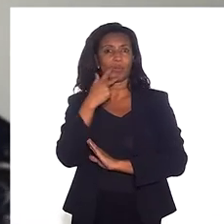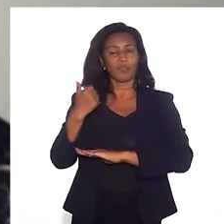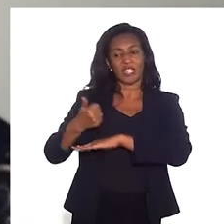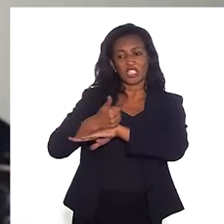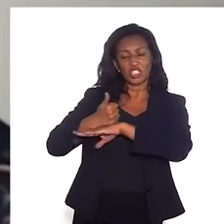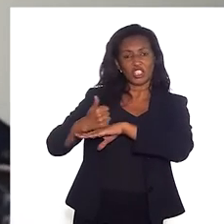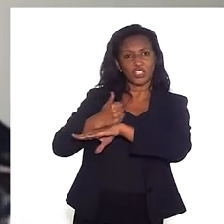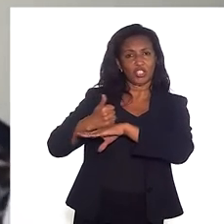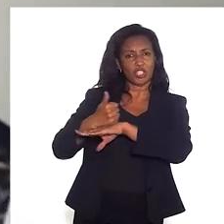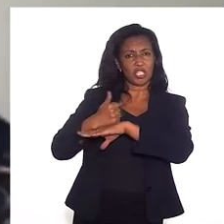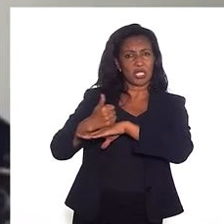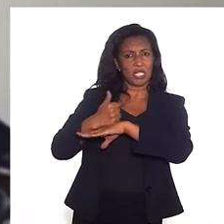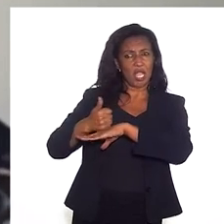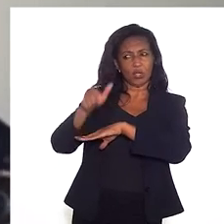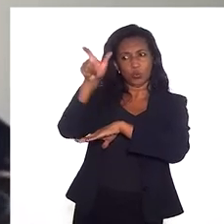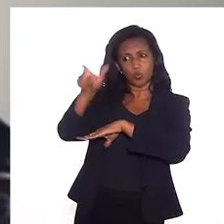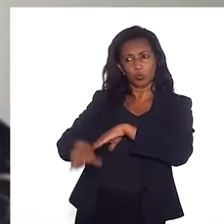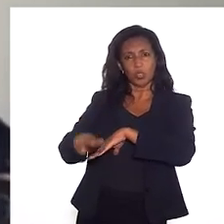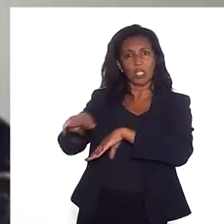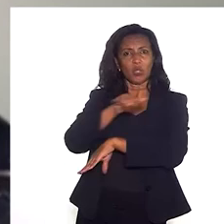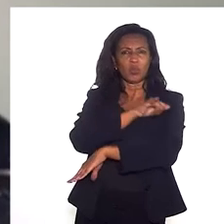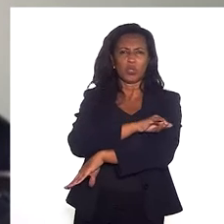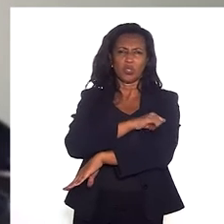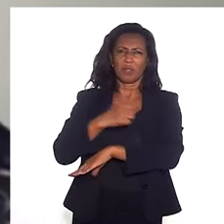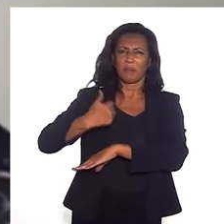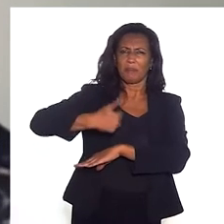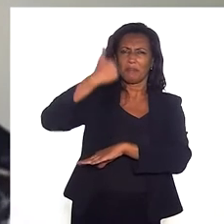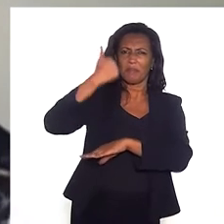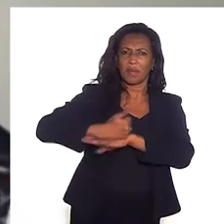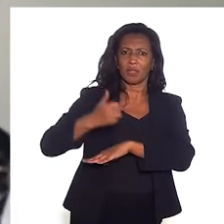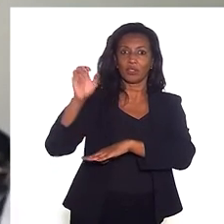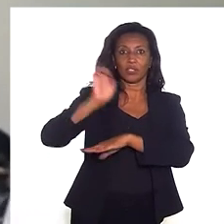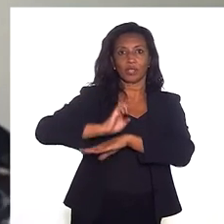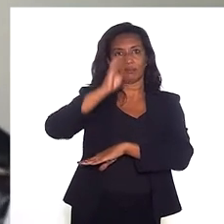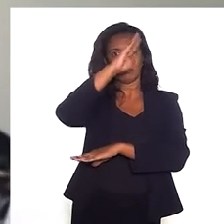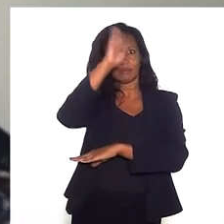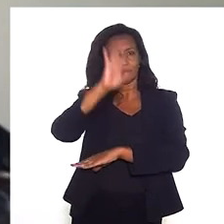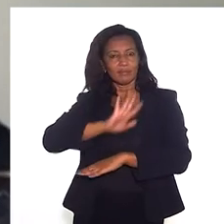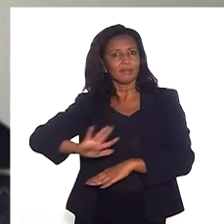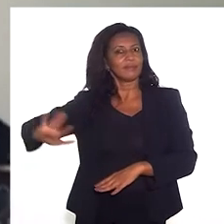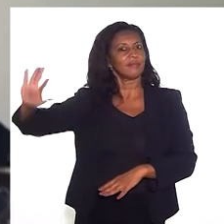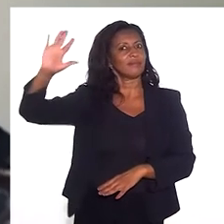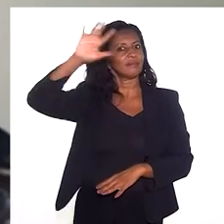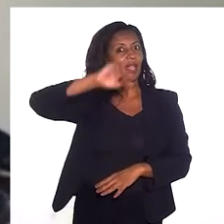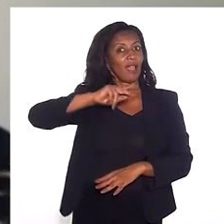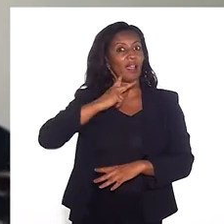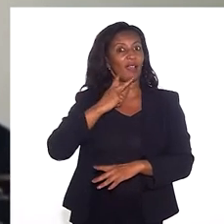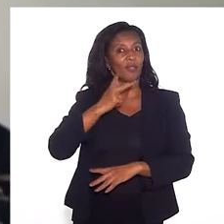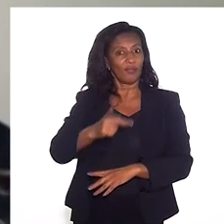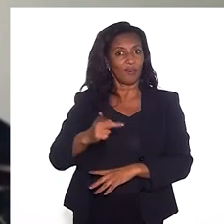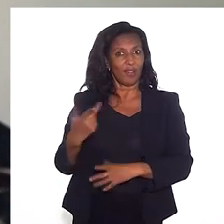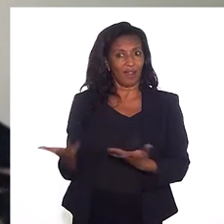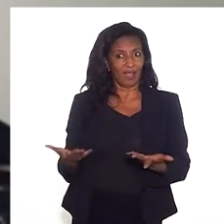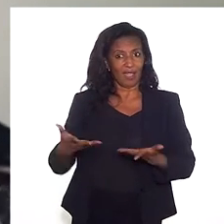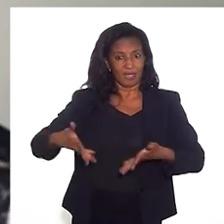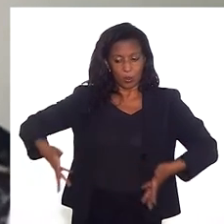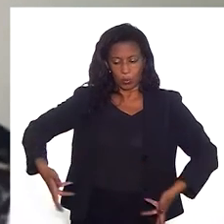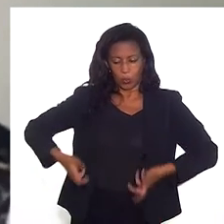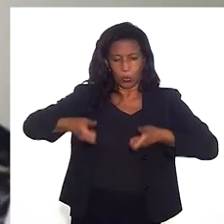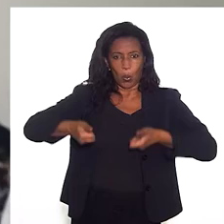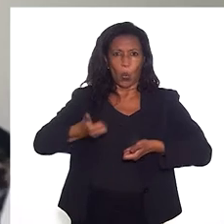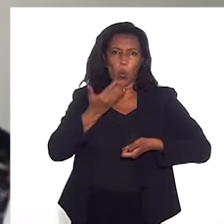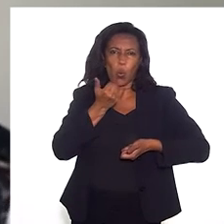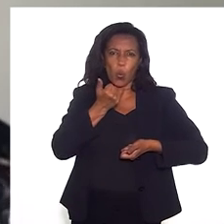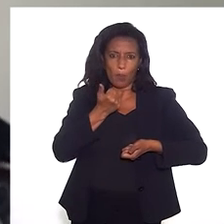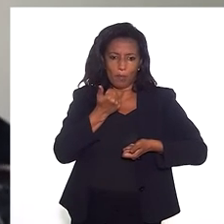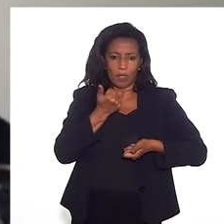que vão tratar de dignidade menstrual. E o Rio de Janeiro é o primeiro estado do Brasil a dizer que